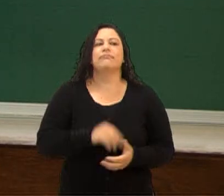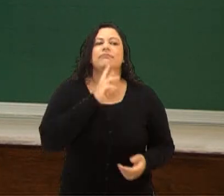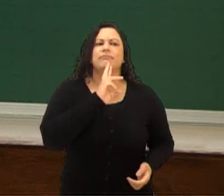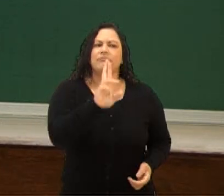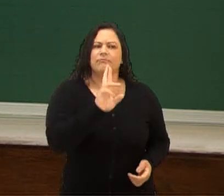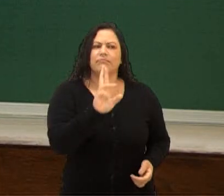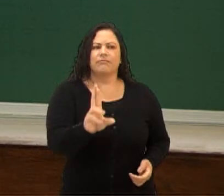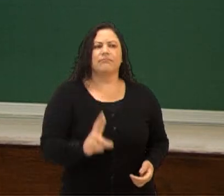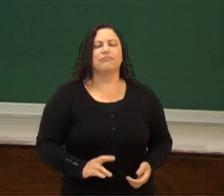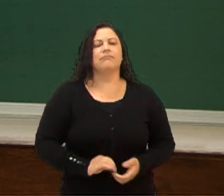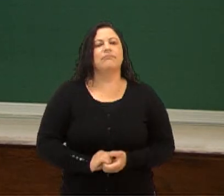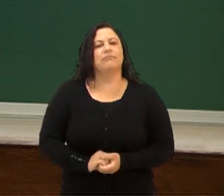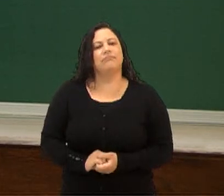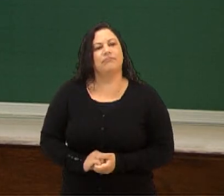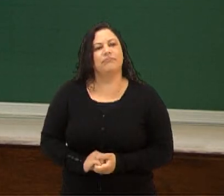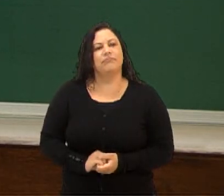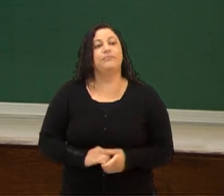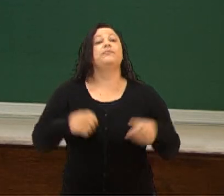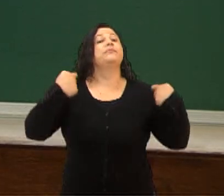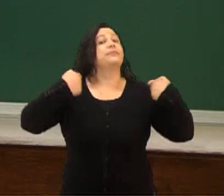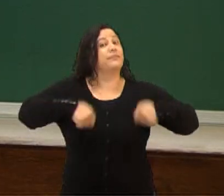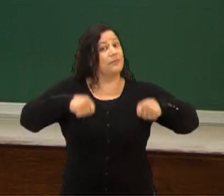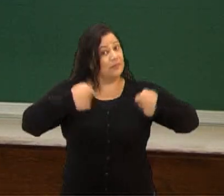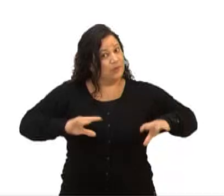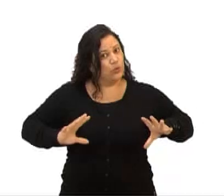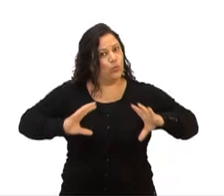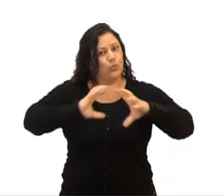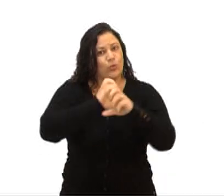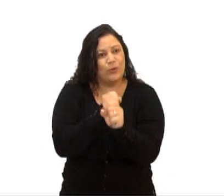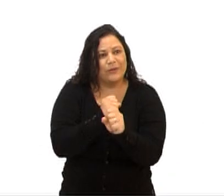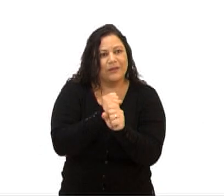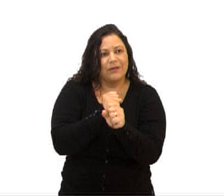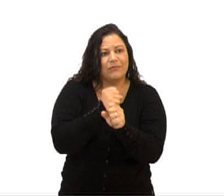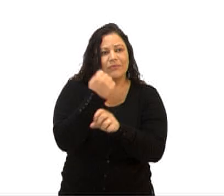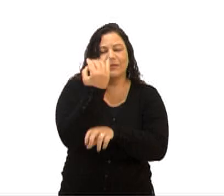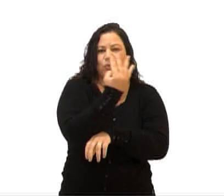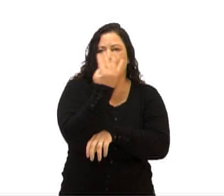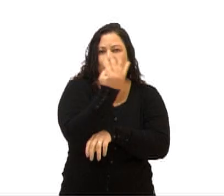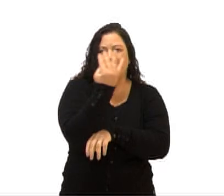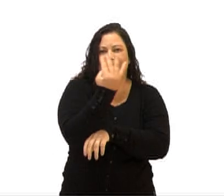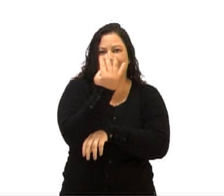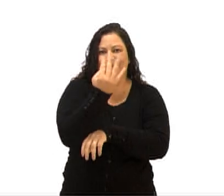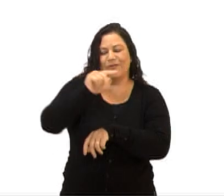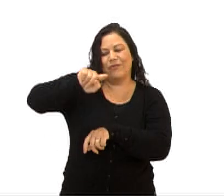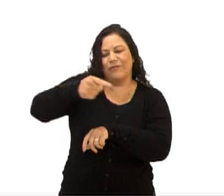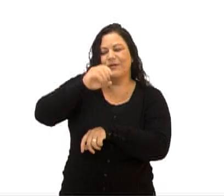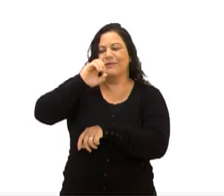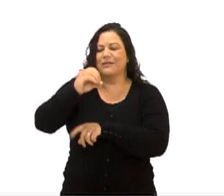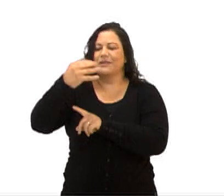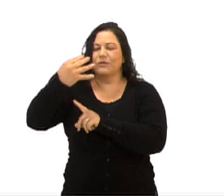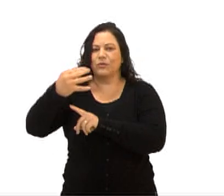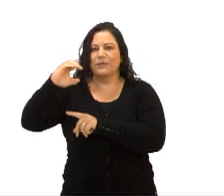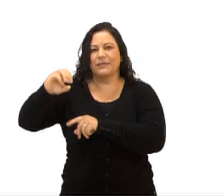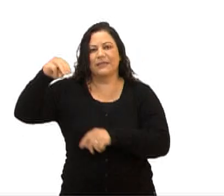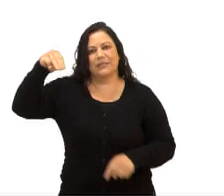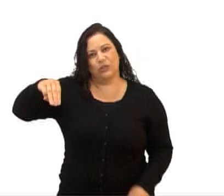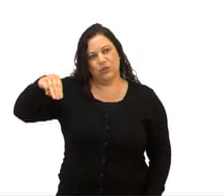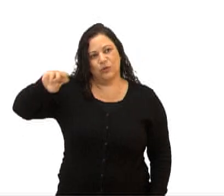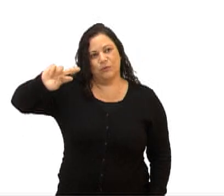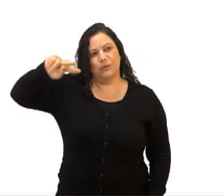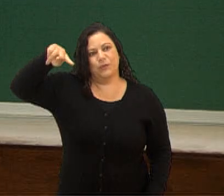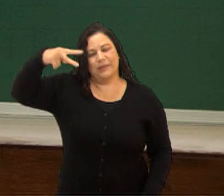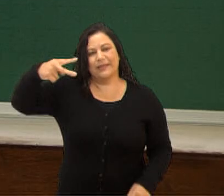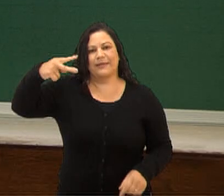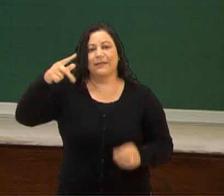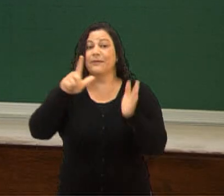resolução. São necessários, ou é necessário, um total de 44,04 centímetros quadrados de papel adesivo.